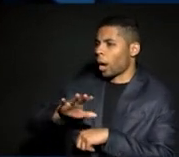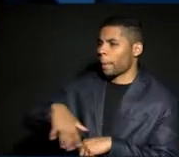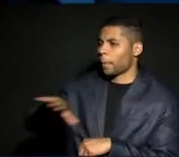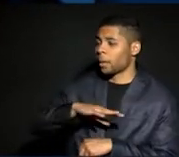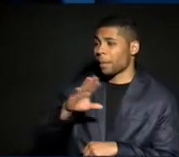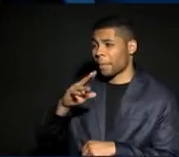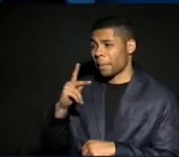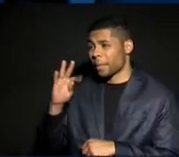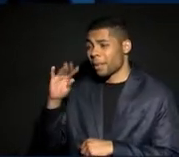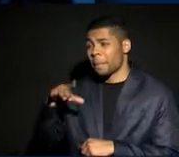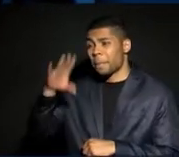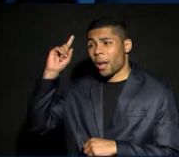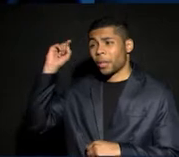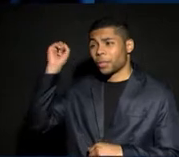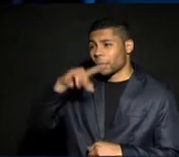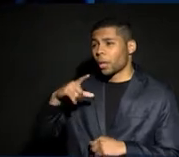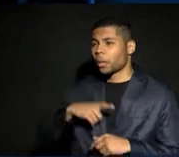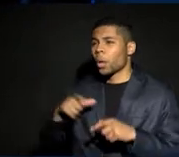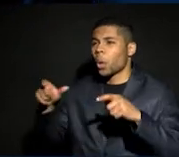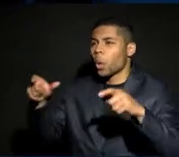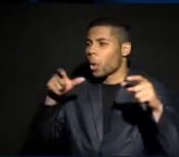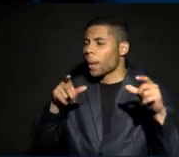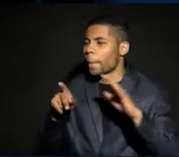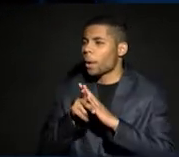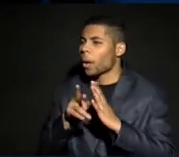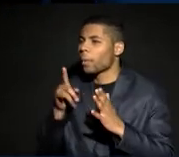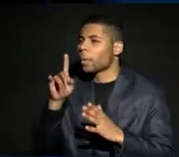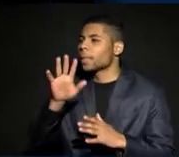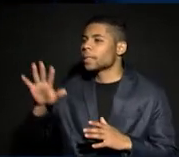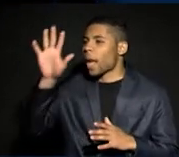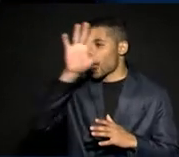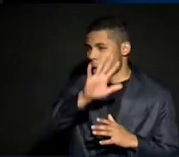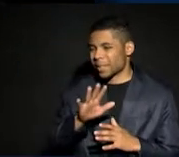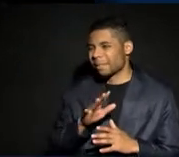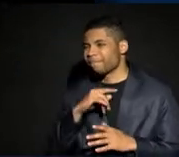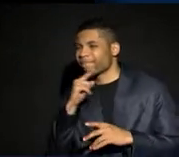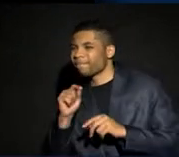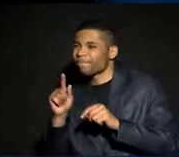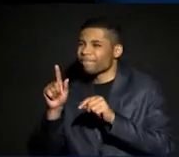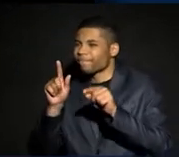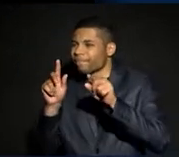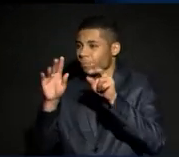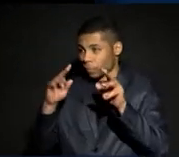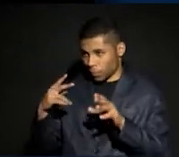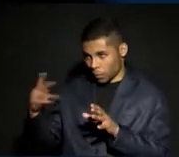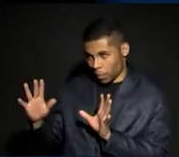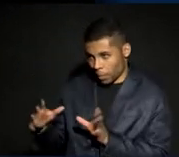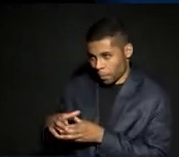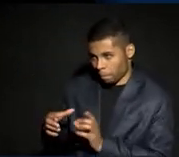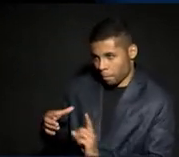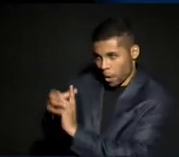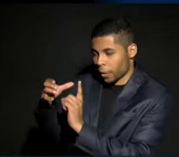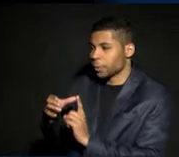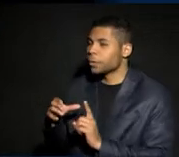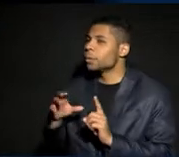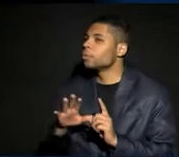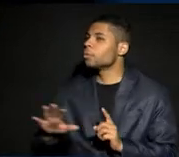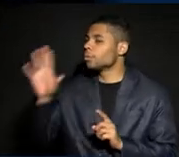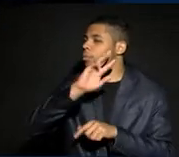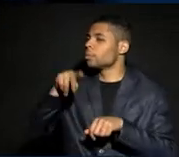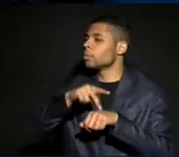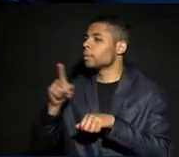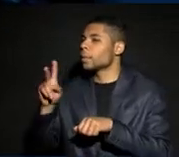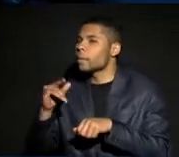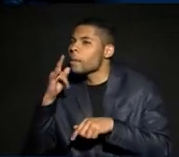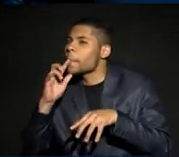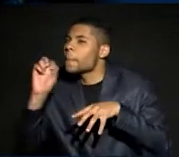tem maior dificuldade de entrar em algumas regiões do Estado. O senhor e seu partido, em nível nacional, como que vocês vão atacar essas regiões